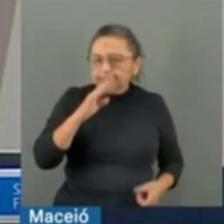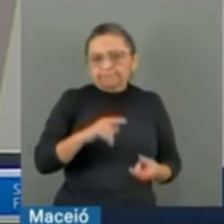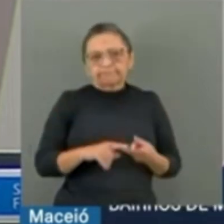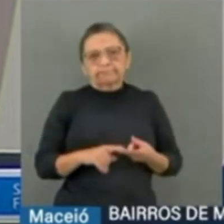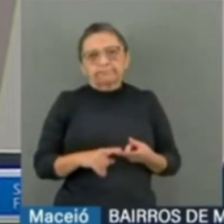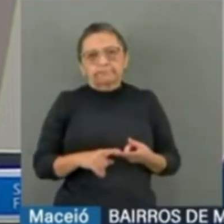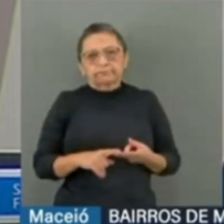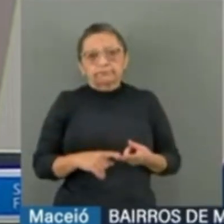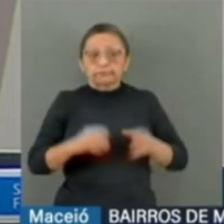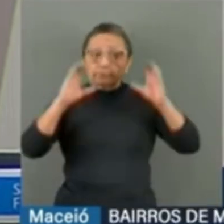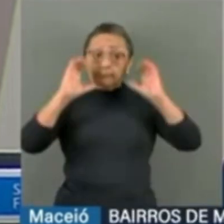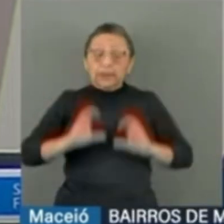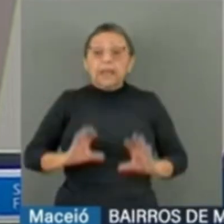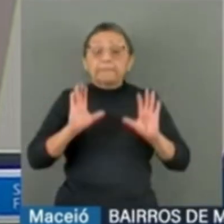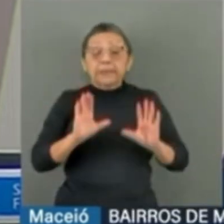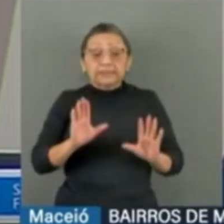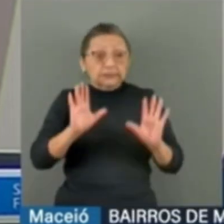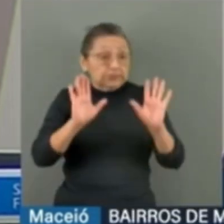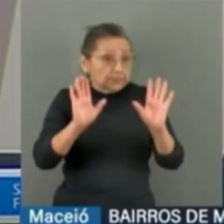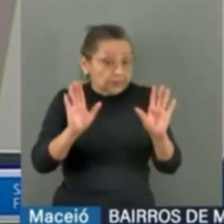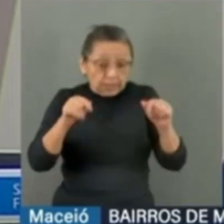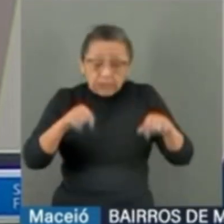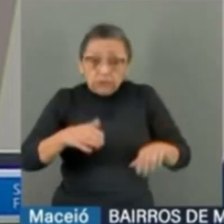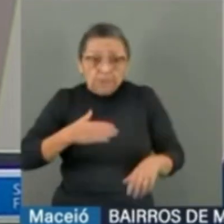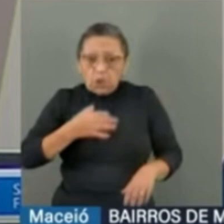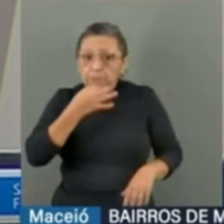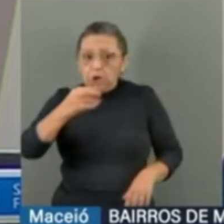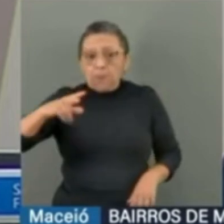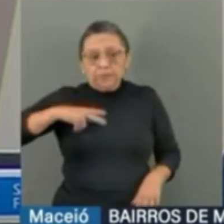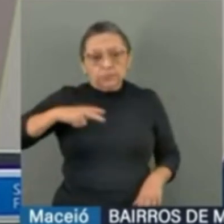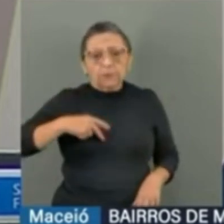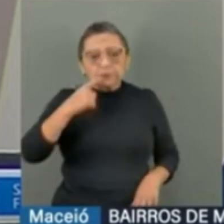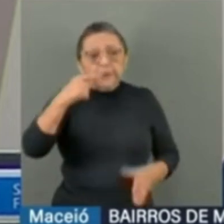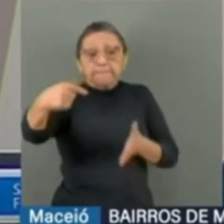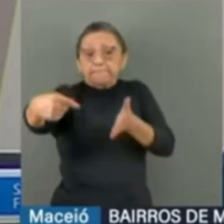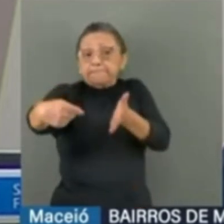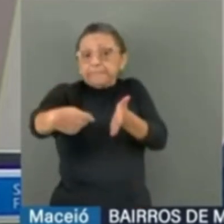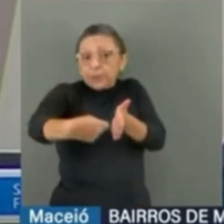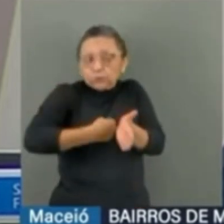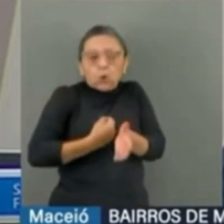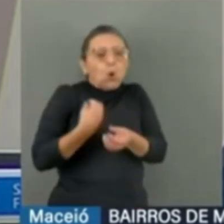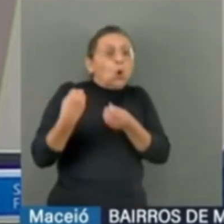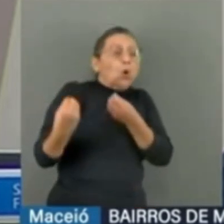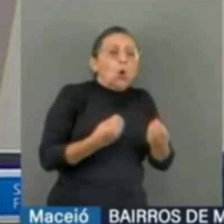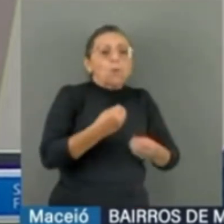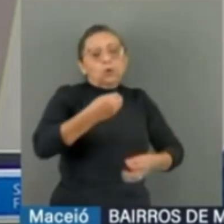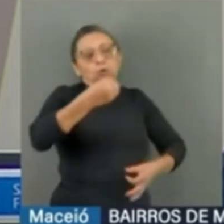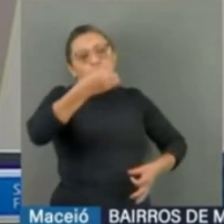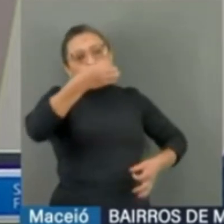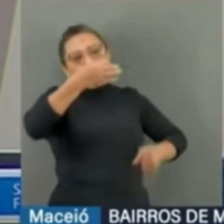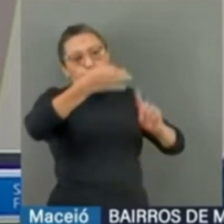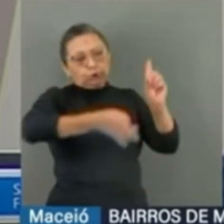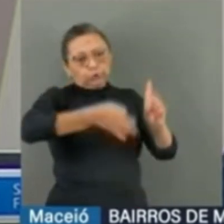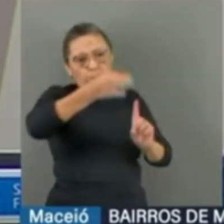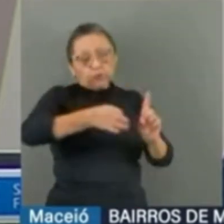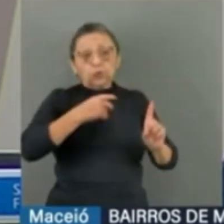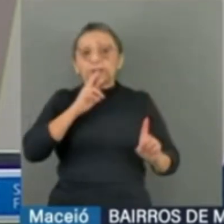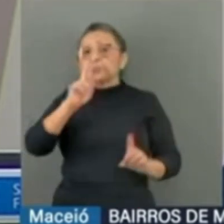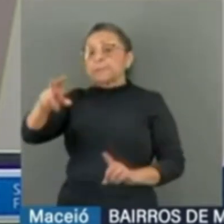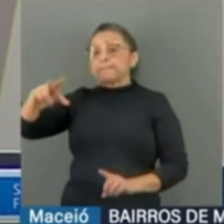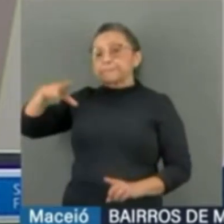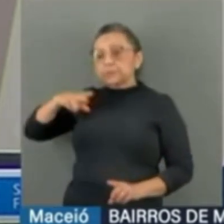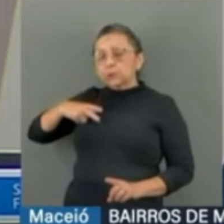da cidadania. Mas, volto a dizer, isso aqui é pessoal. Vossa Excelência perguntou como jurista. Eu estou falando pessoal,